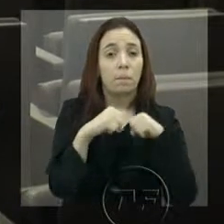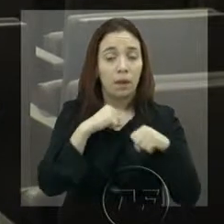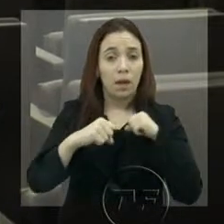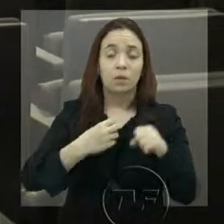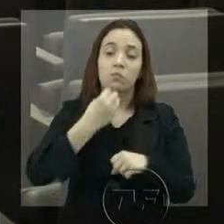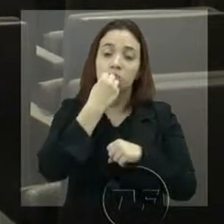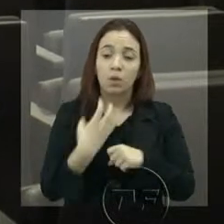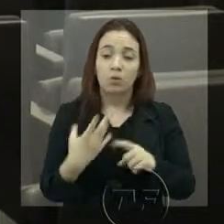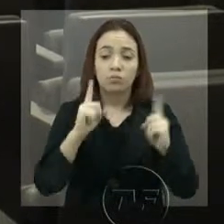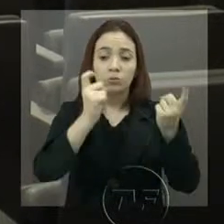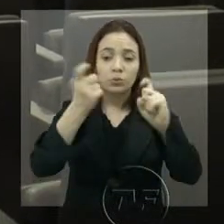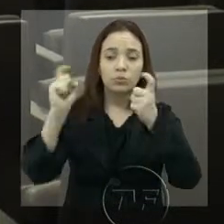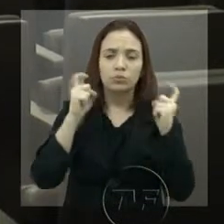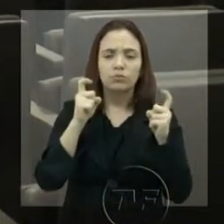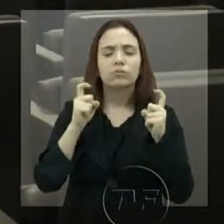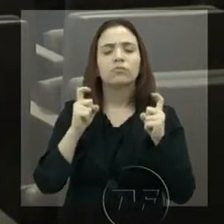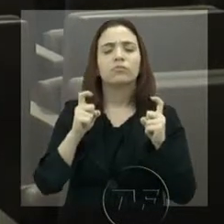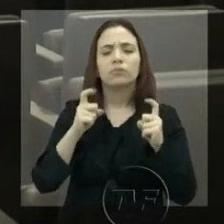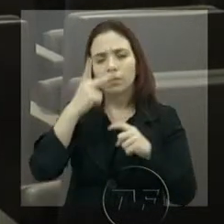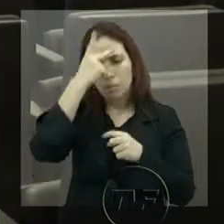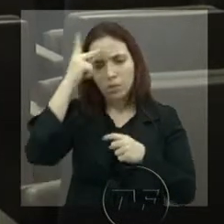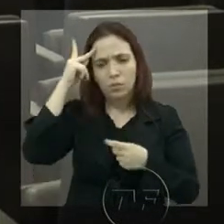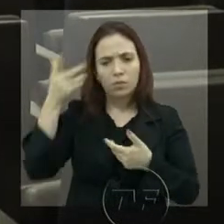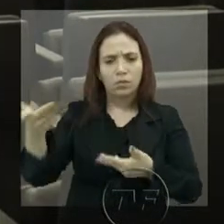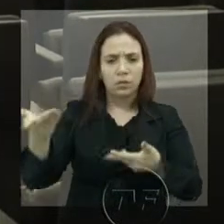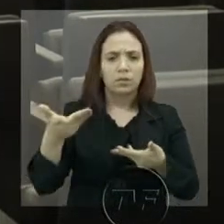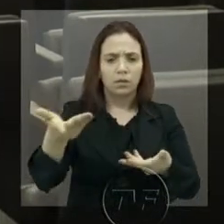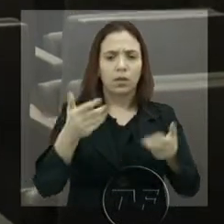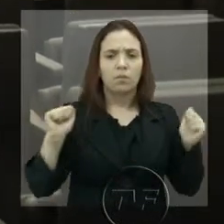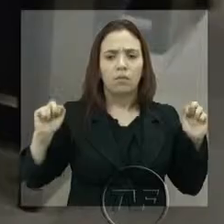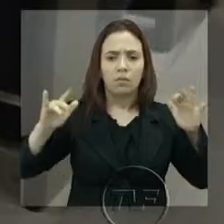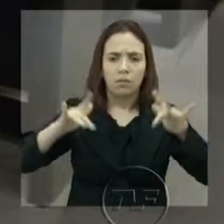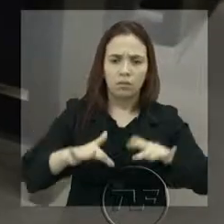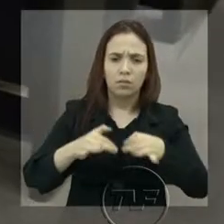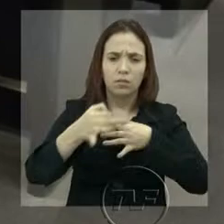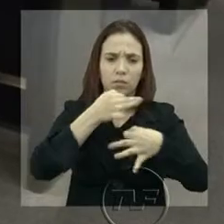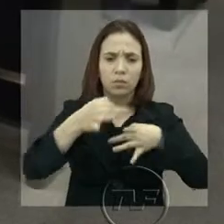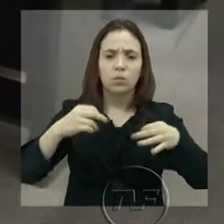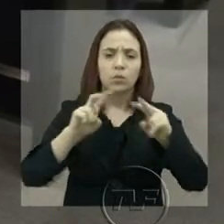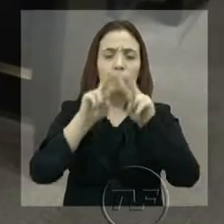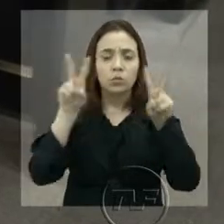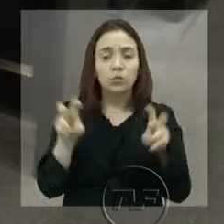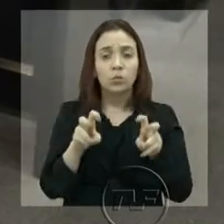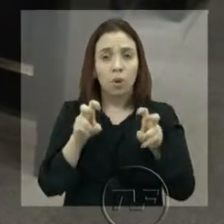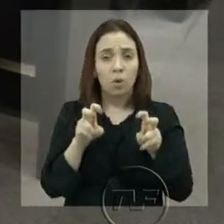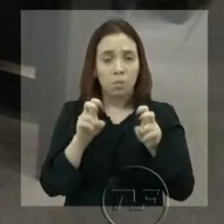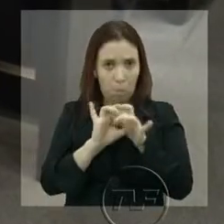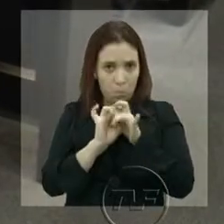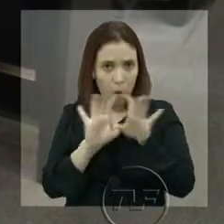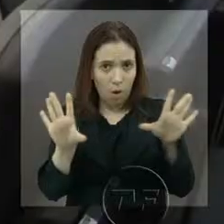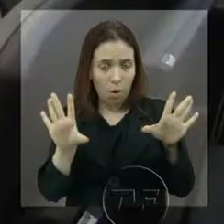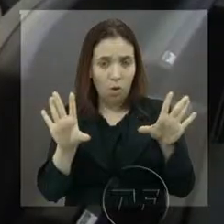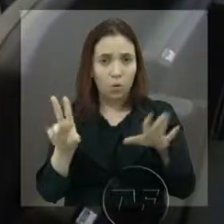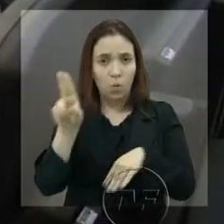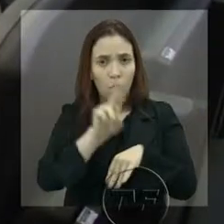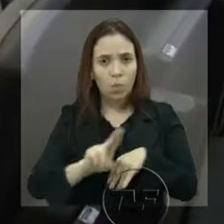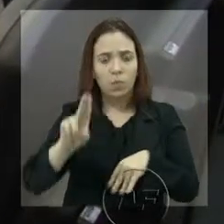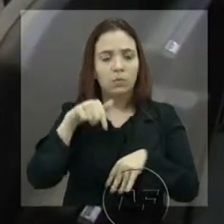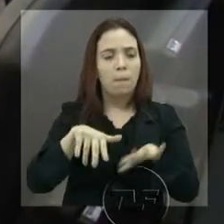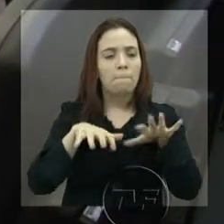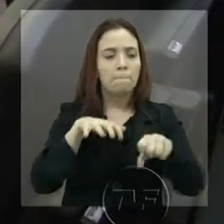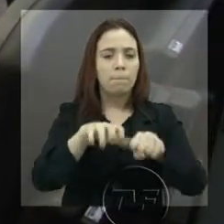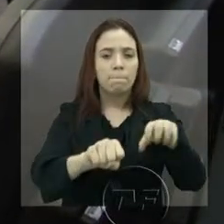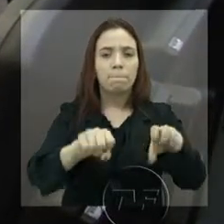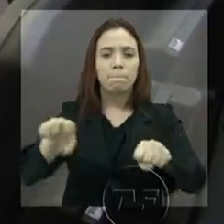para discutir com os representantes das comunidades e outros interessados sobre a permissão do uso das edificações e os